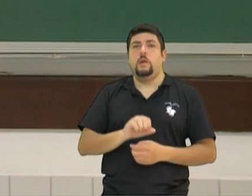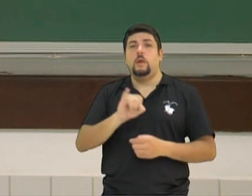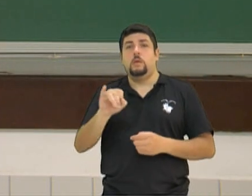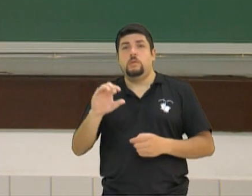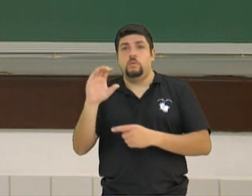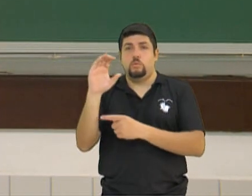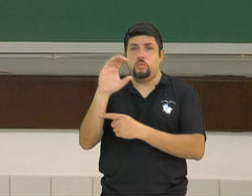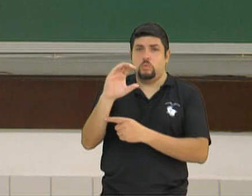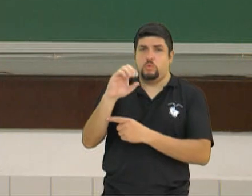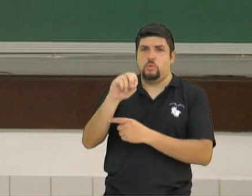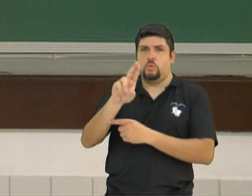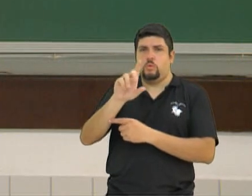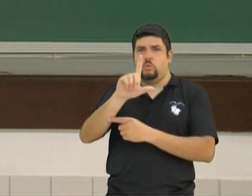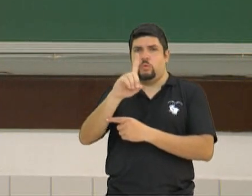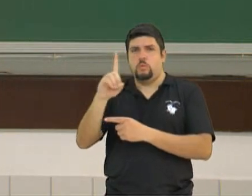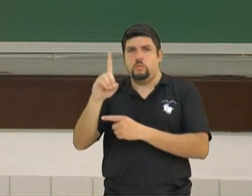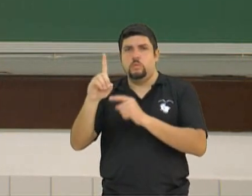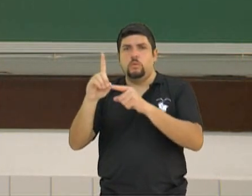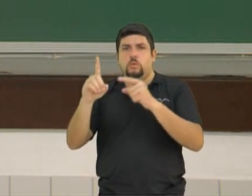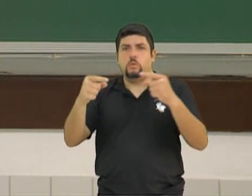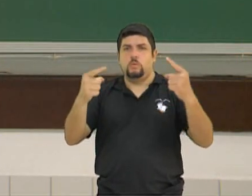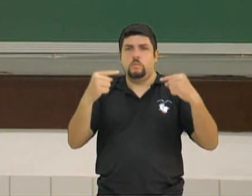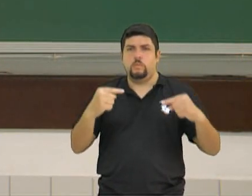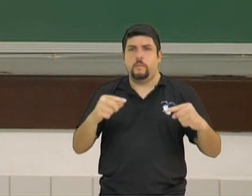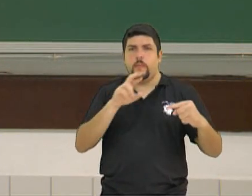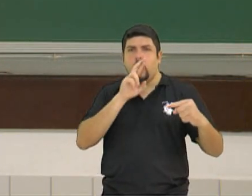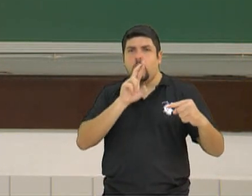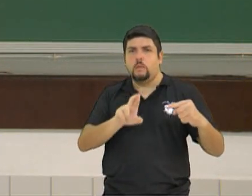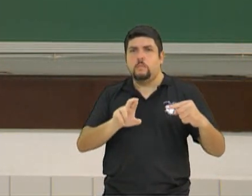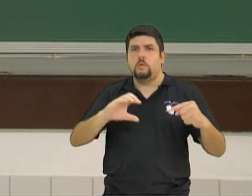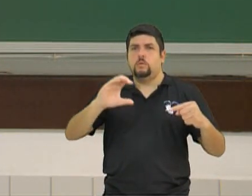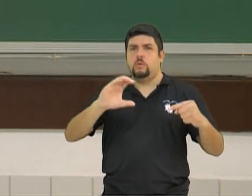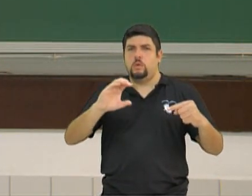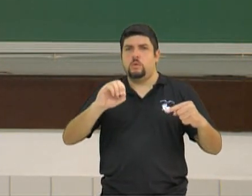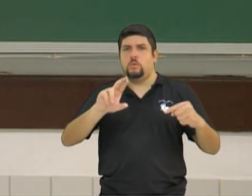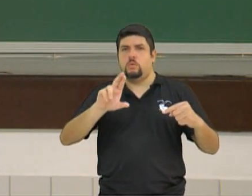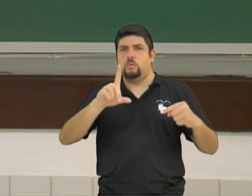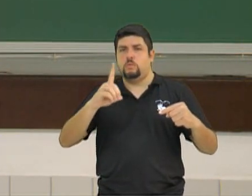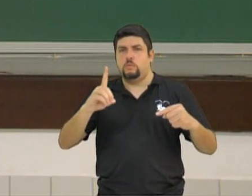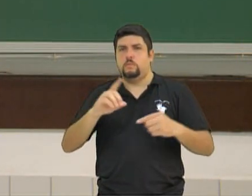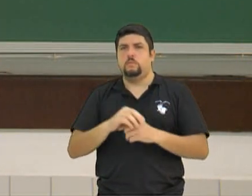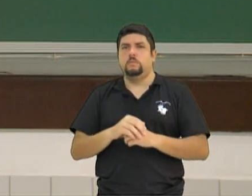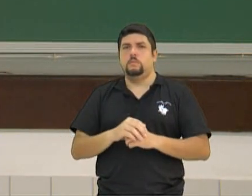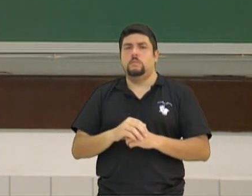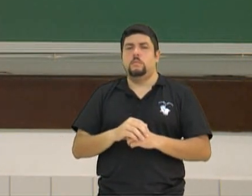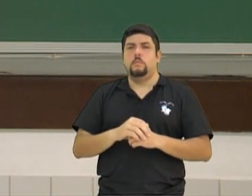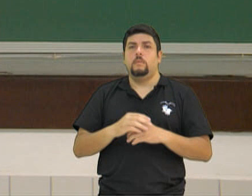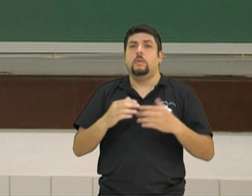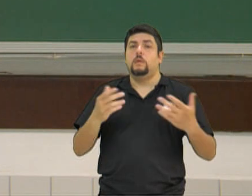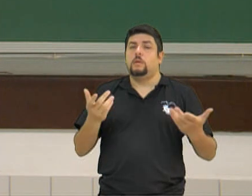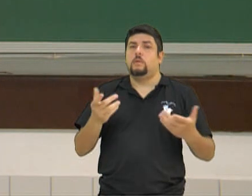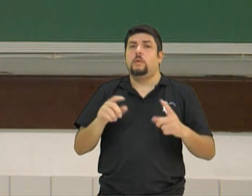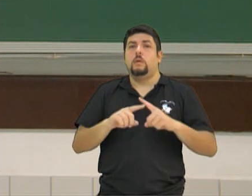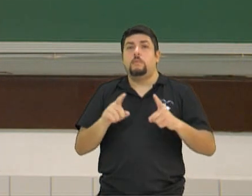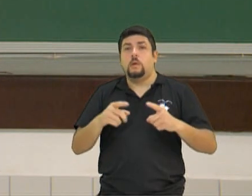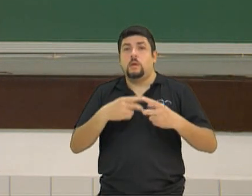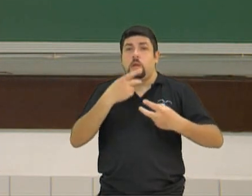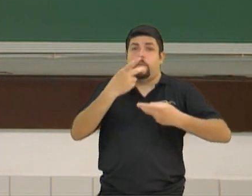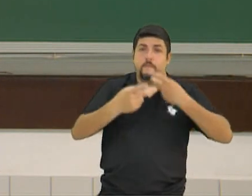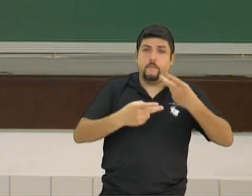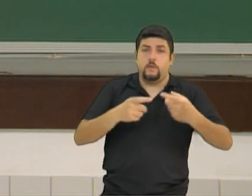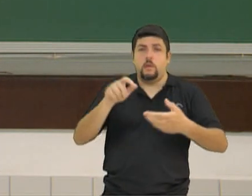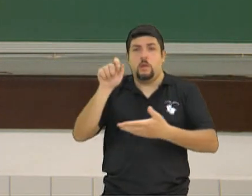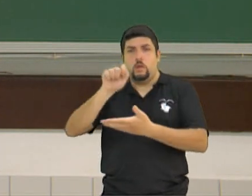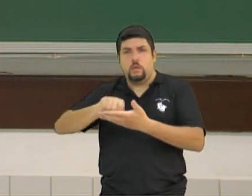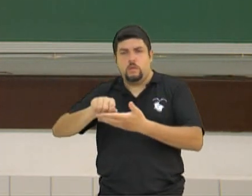com would, você segue, né, o padrão, digamos. Mas na hora de falar e escrever, tanto faz, beleza? As três